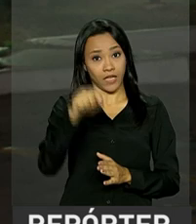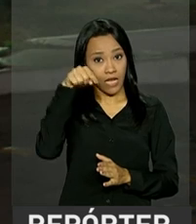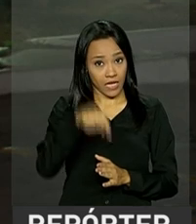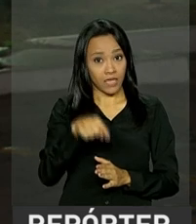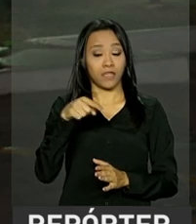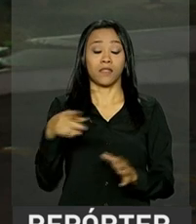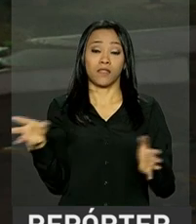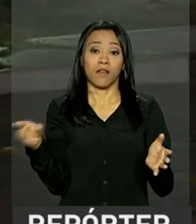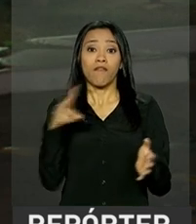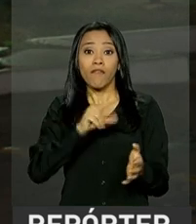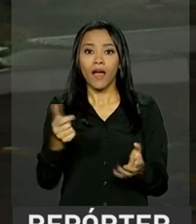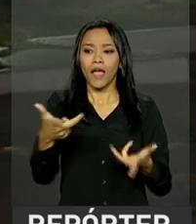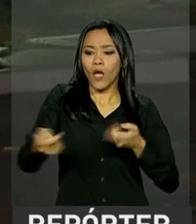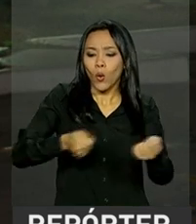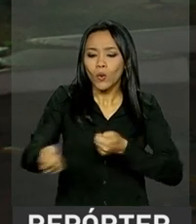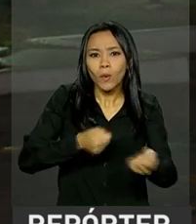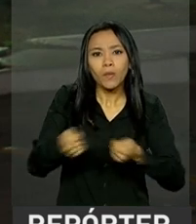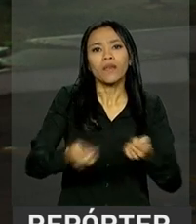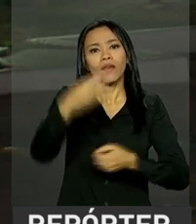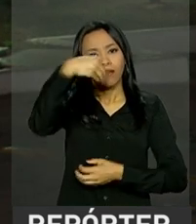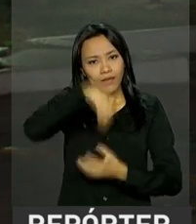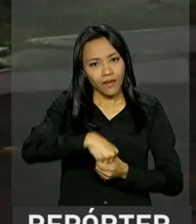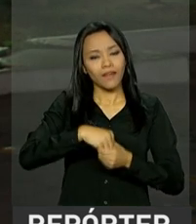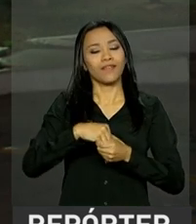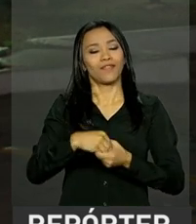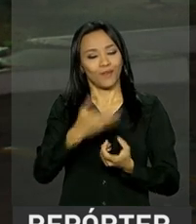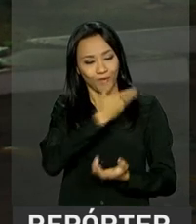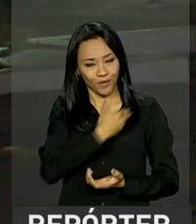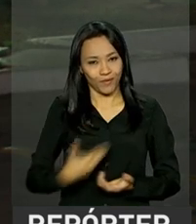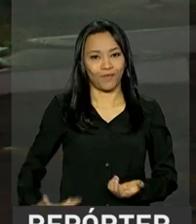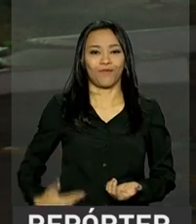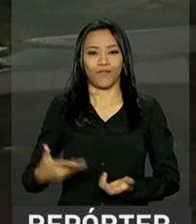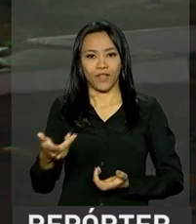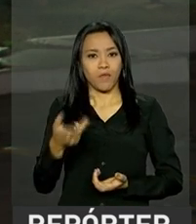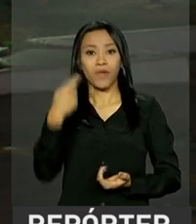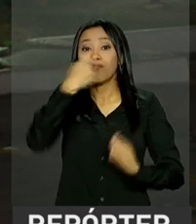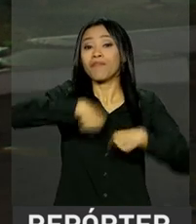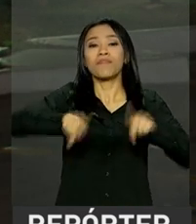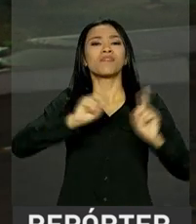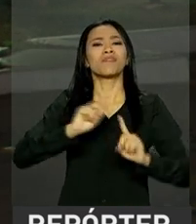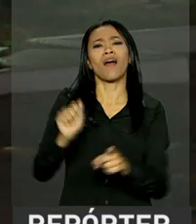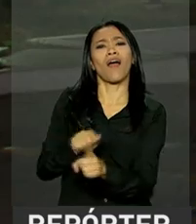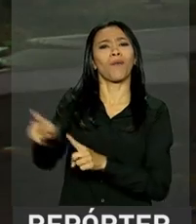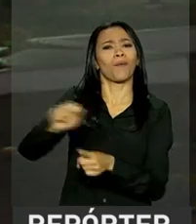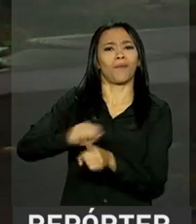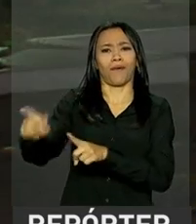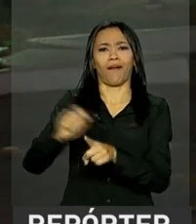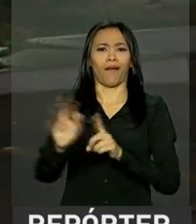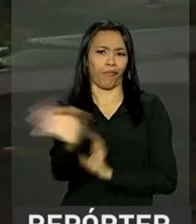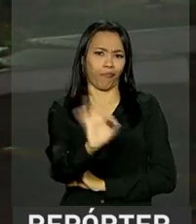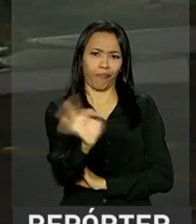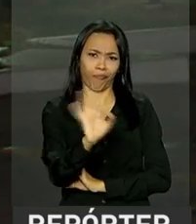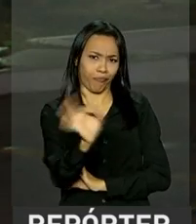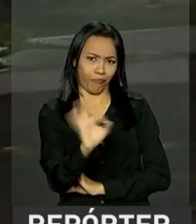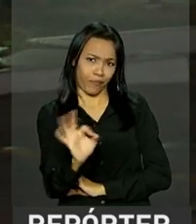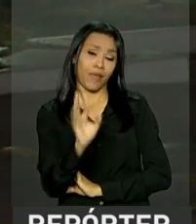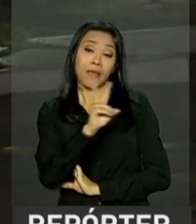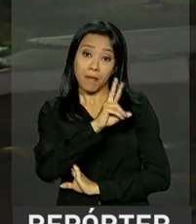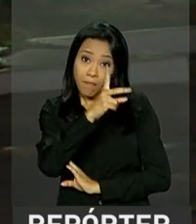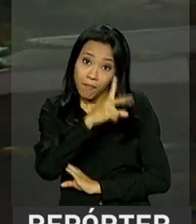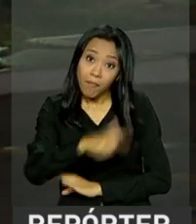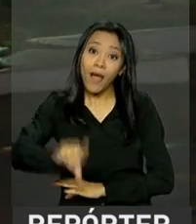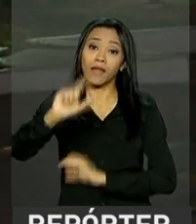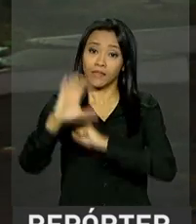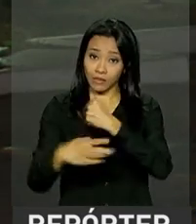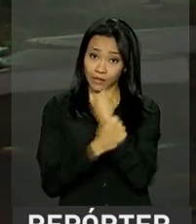equipamento vai trazer economia aos cofres públicos já que não será mais necessário alugar satélites privados e ainda vai dar mais segurança